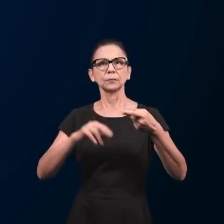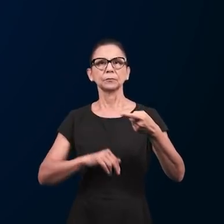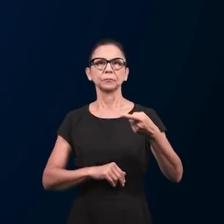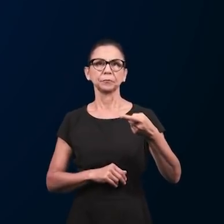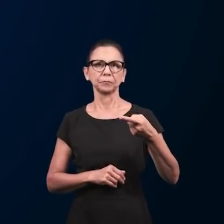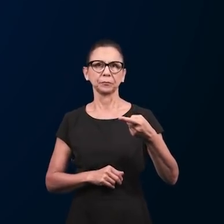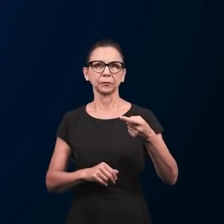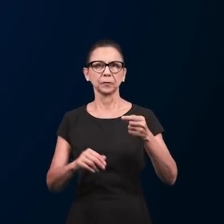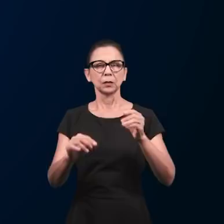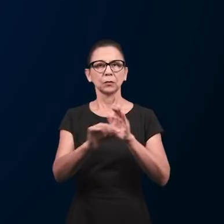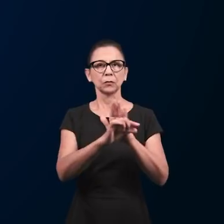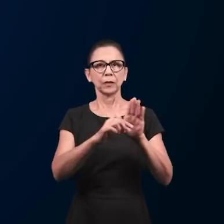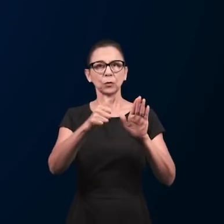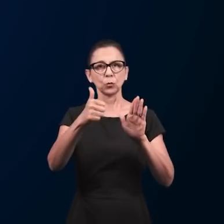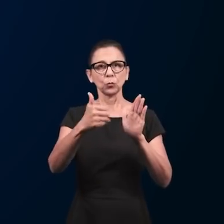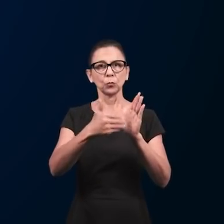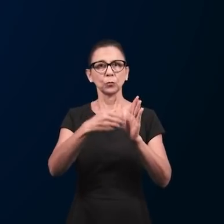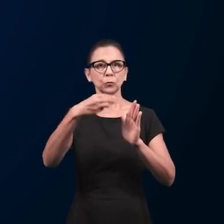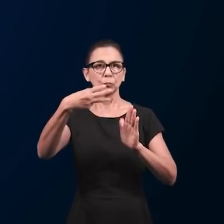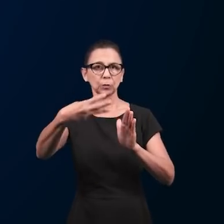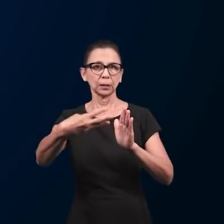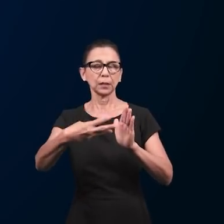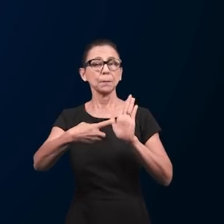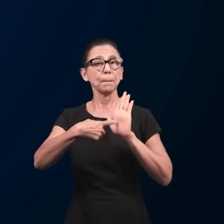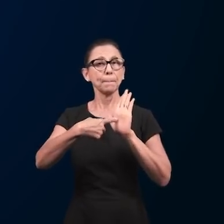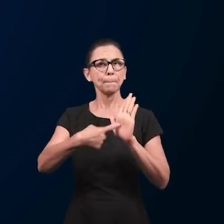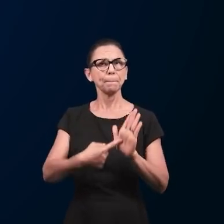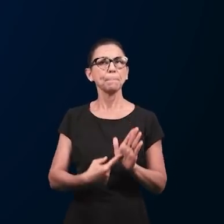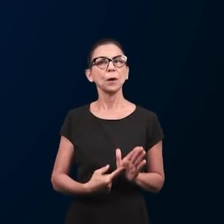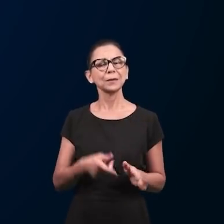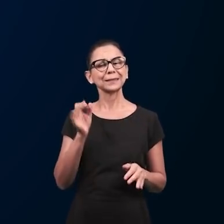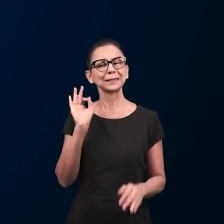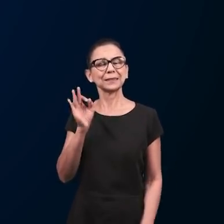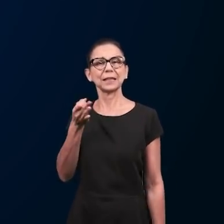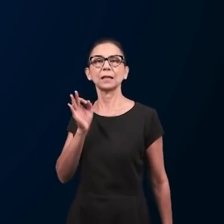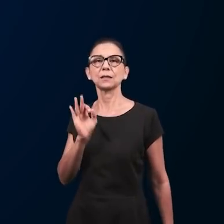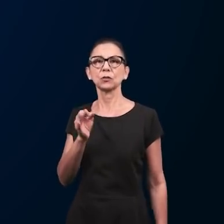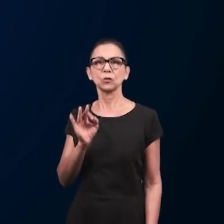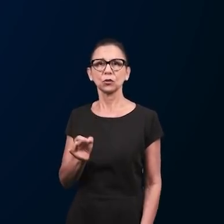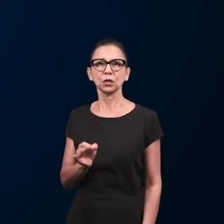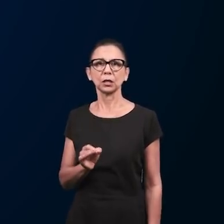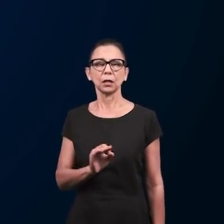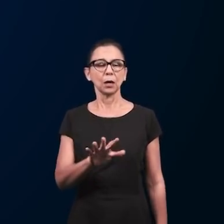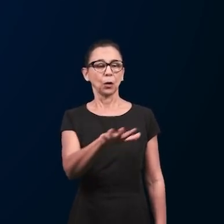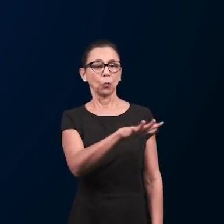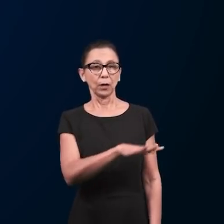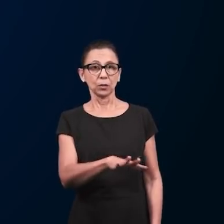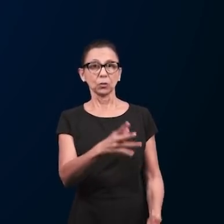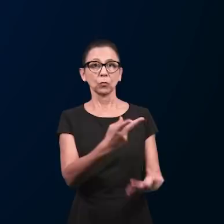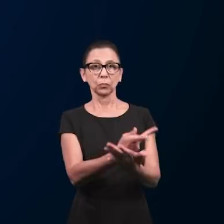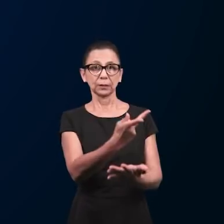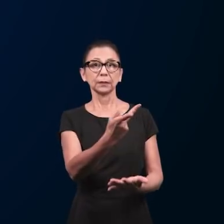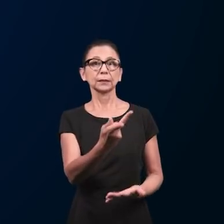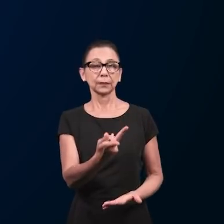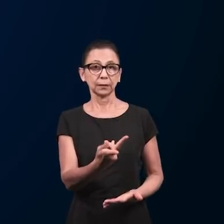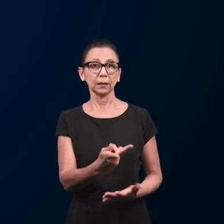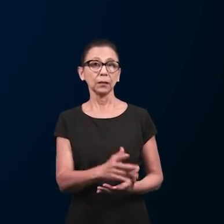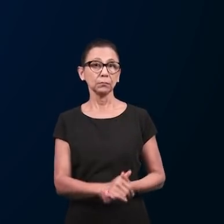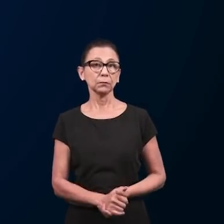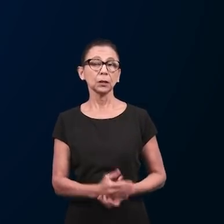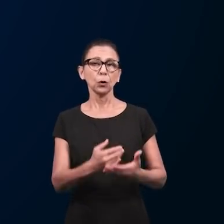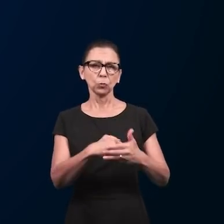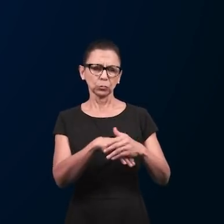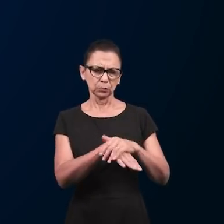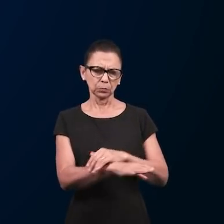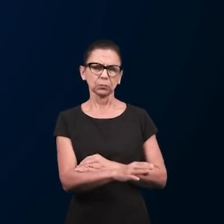os versos 1 e 3, porque fala exatamente da forma como aconteceu, da localidade que se deu o fato,